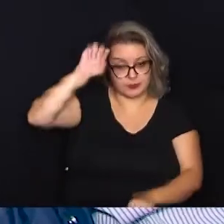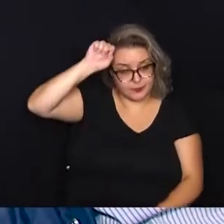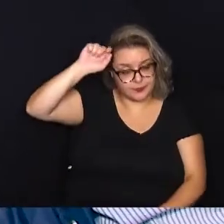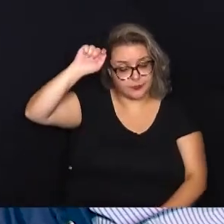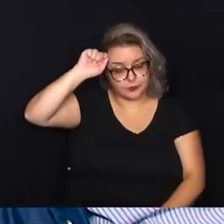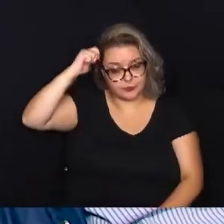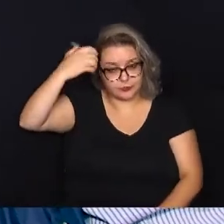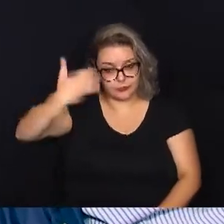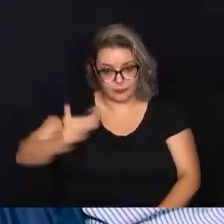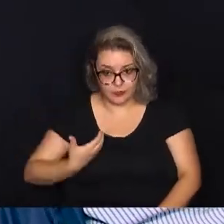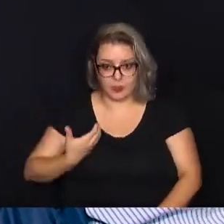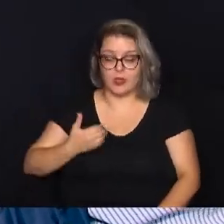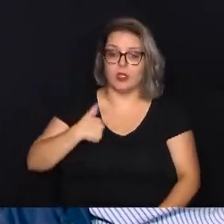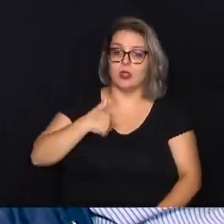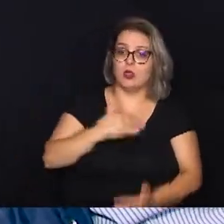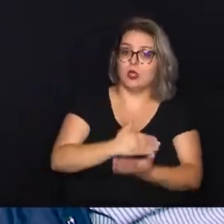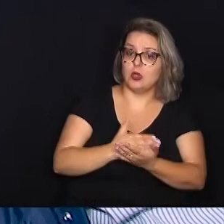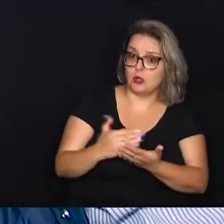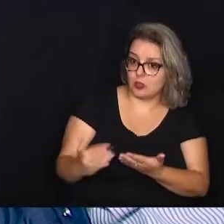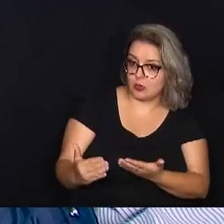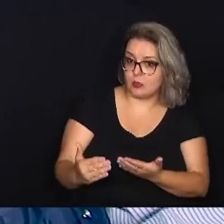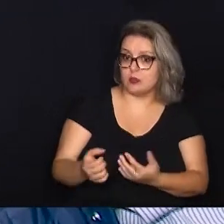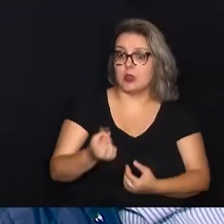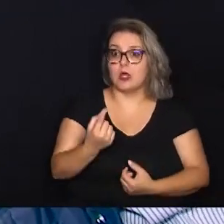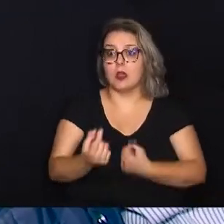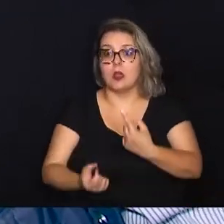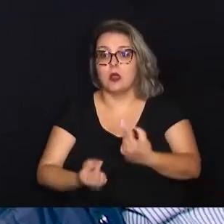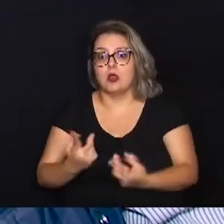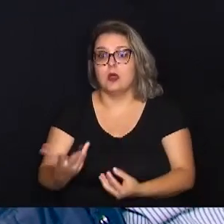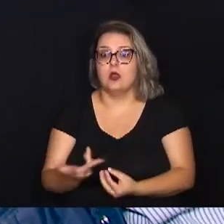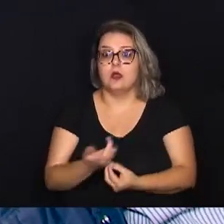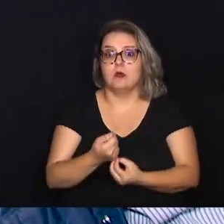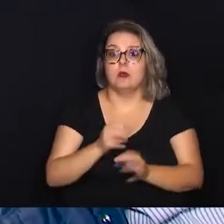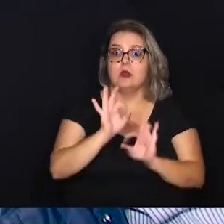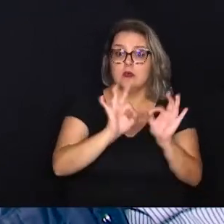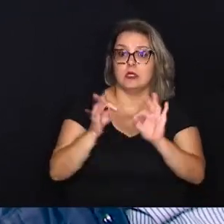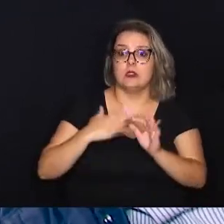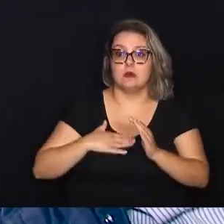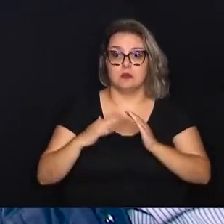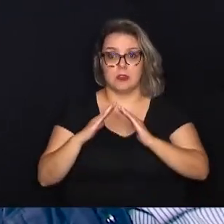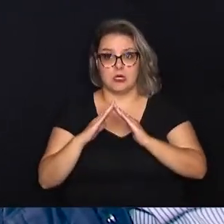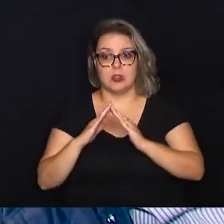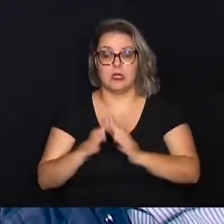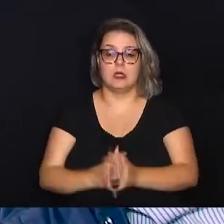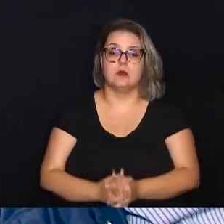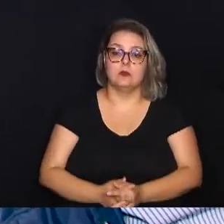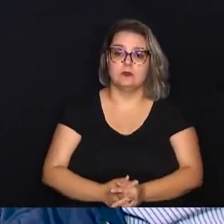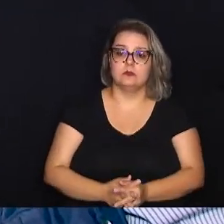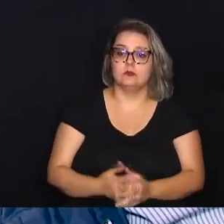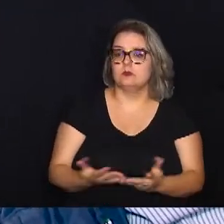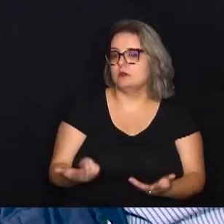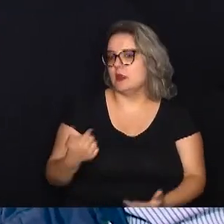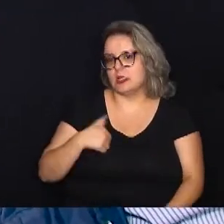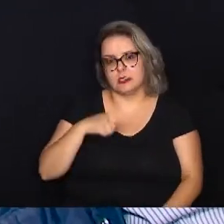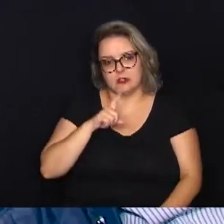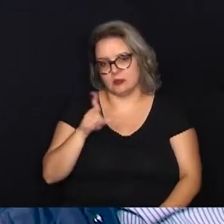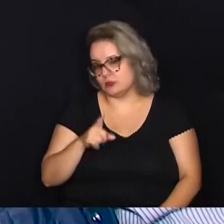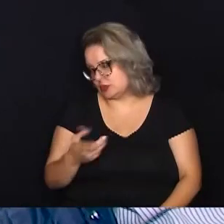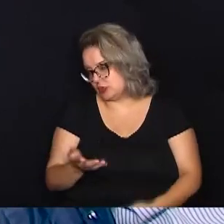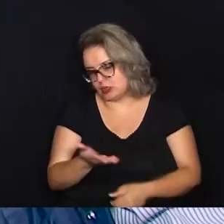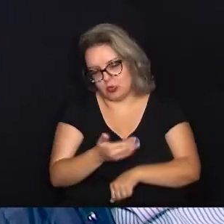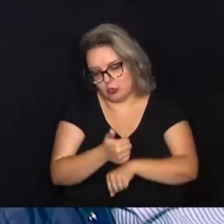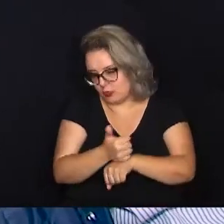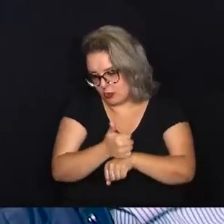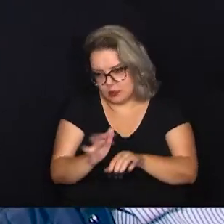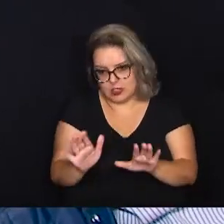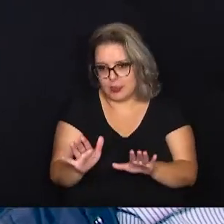afro-brasileira. Eu comecei criando algumas peças para enfeitar minha casa, tá entendendo? Mas eu não sou